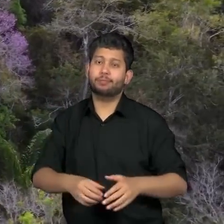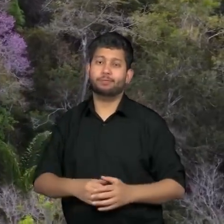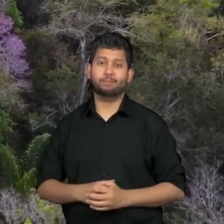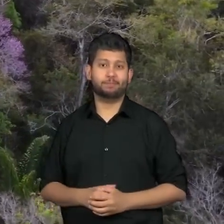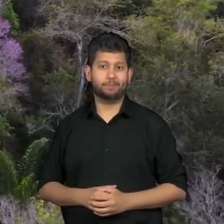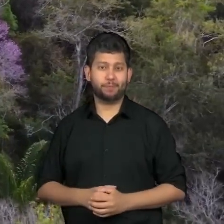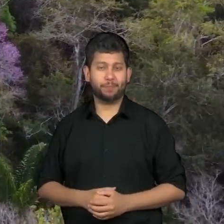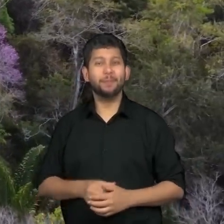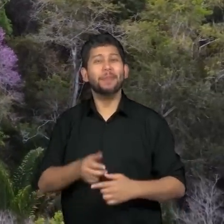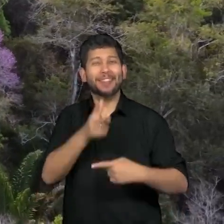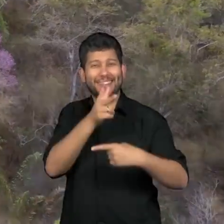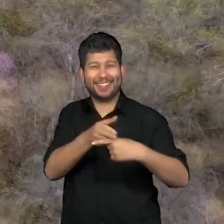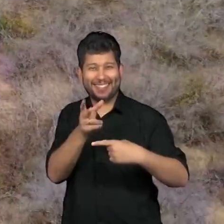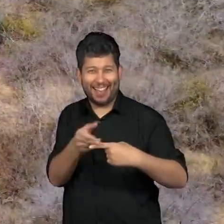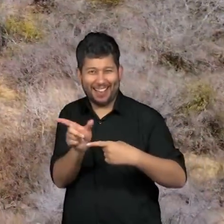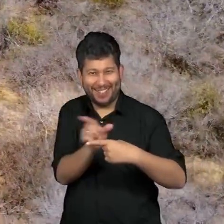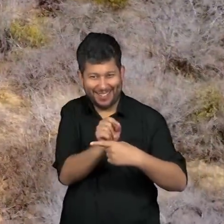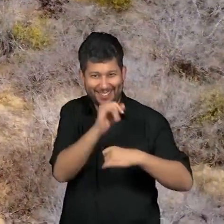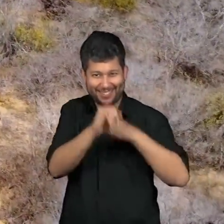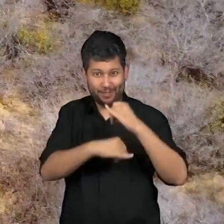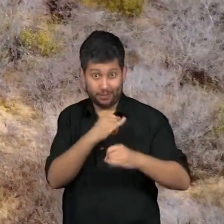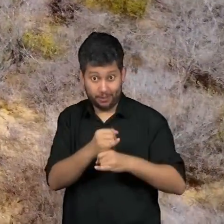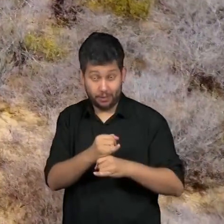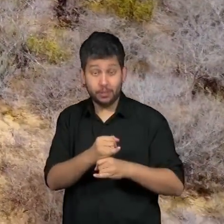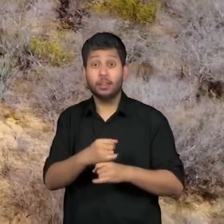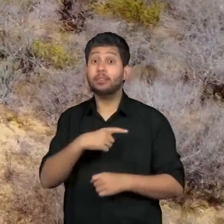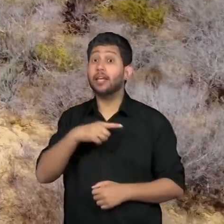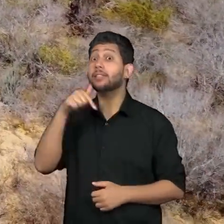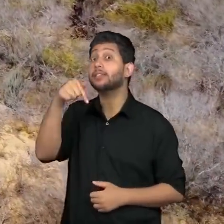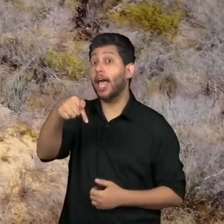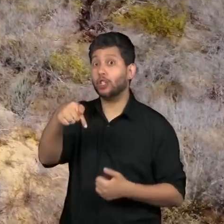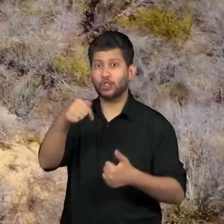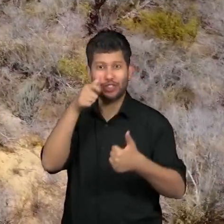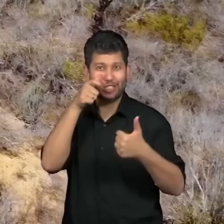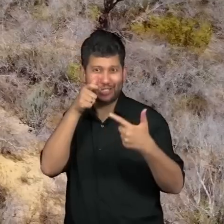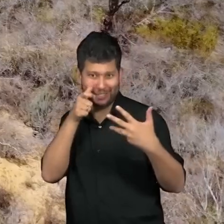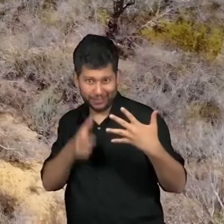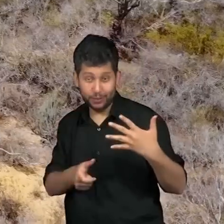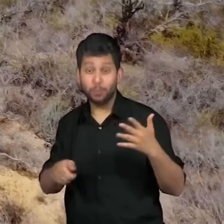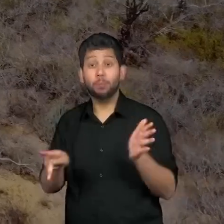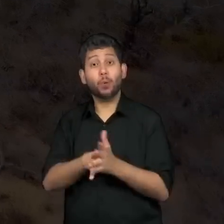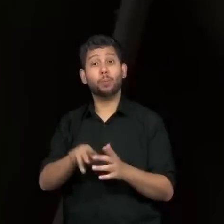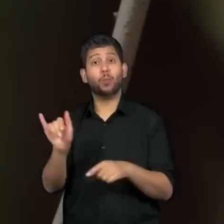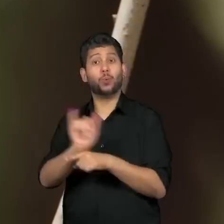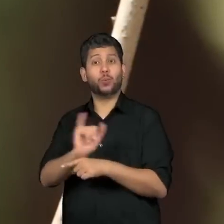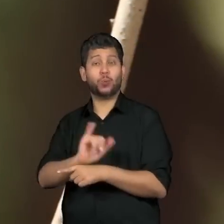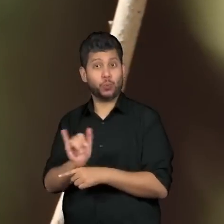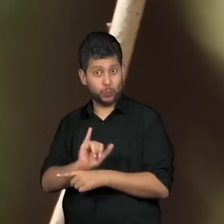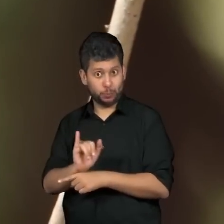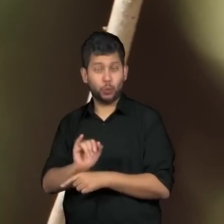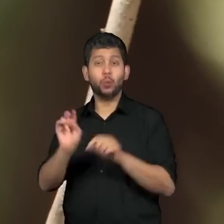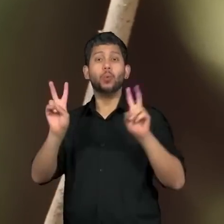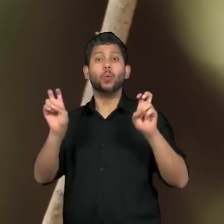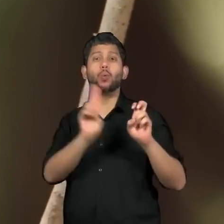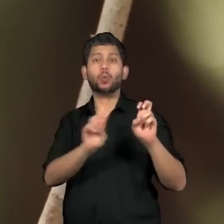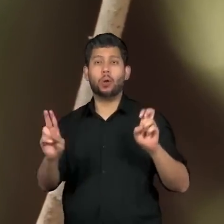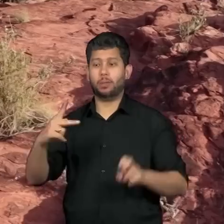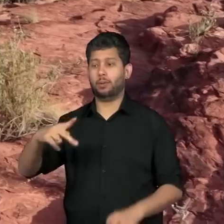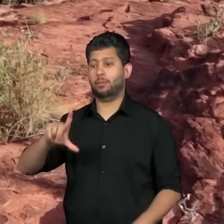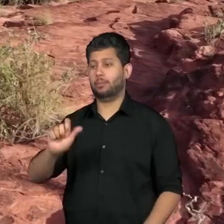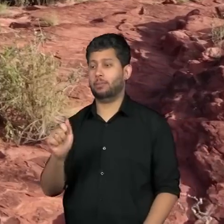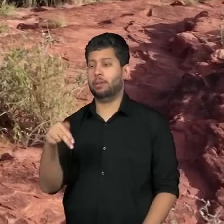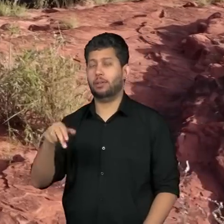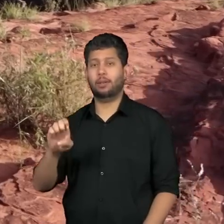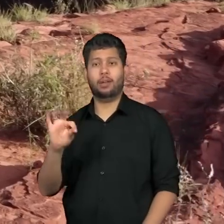A websérie terá 7 episódios que ficarão disponíveis no canal do YouTube Planeta Aves. Em cada